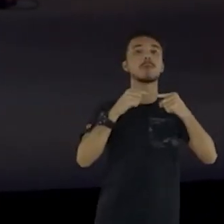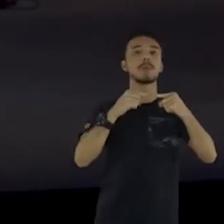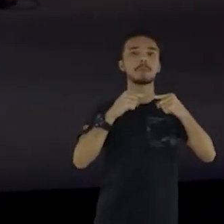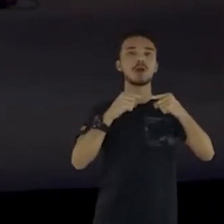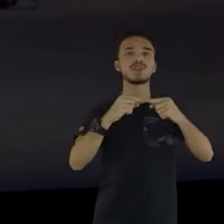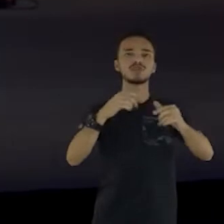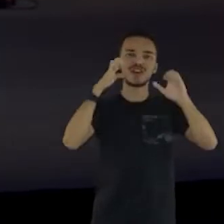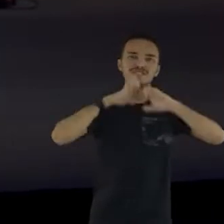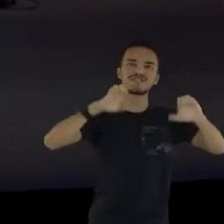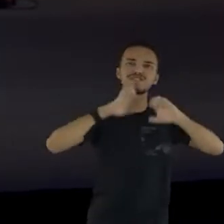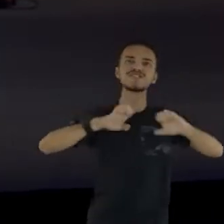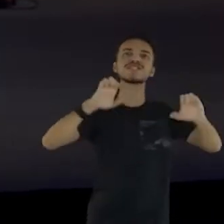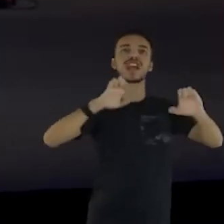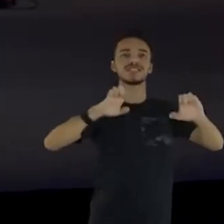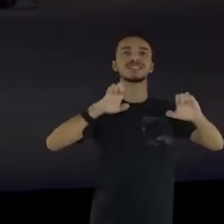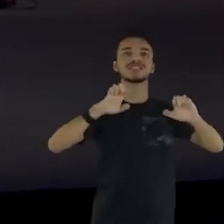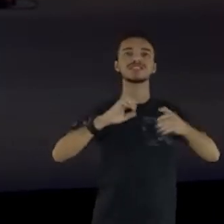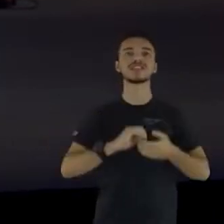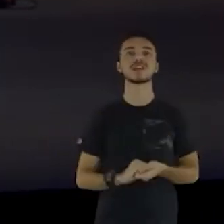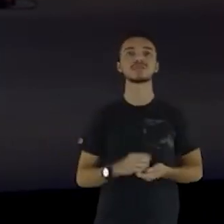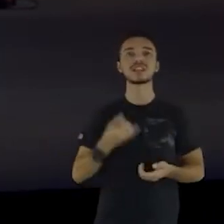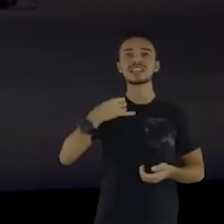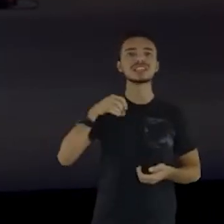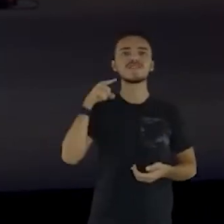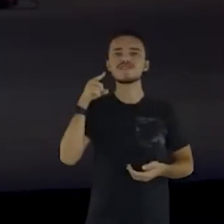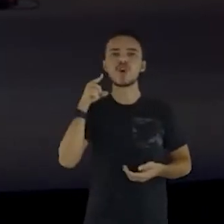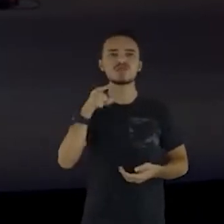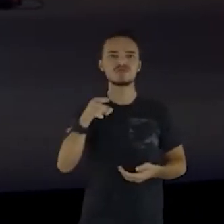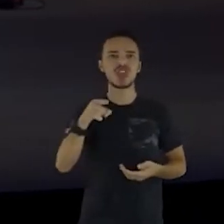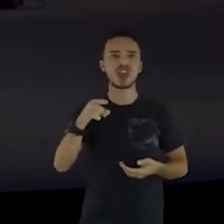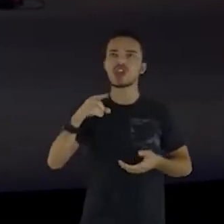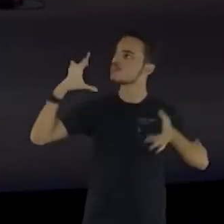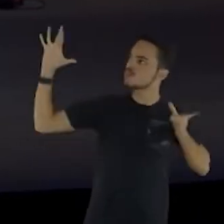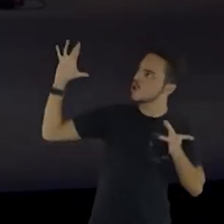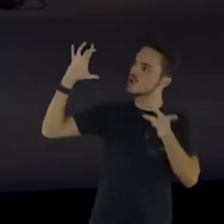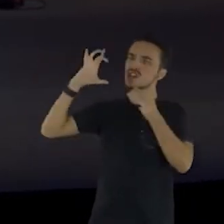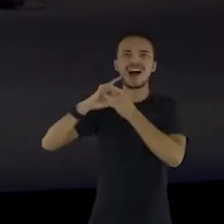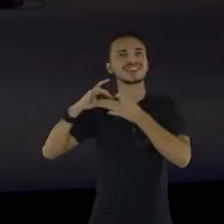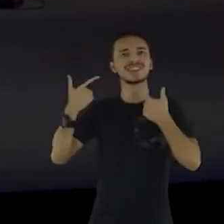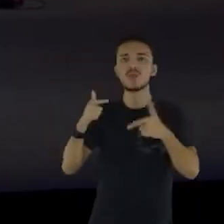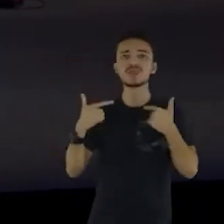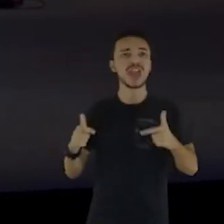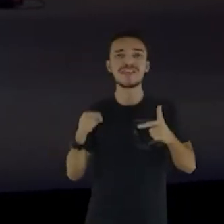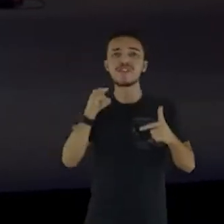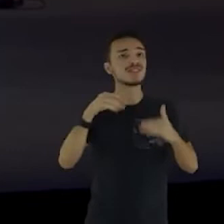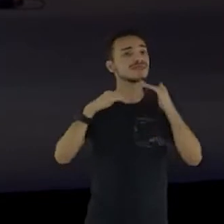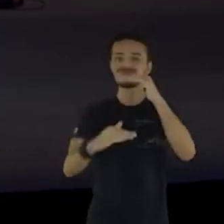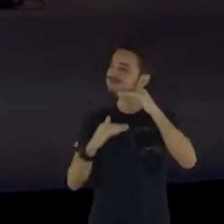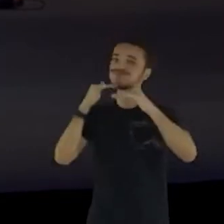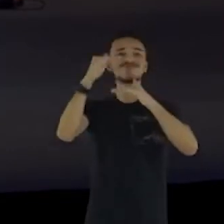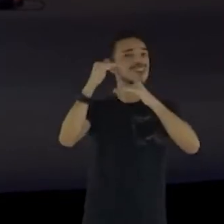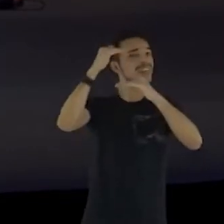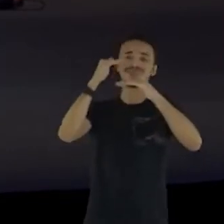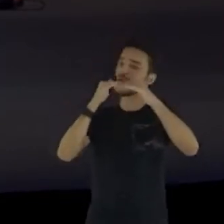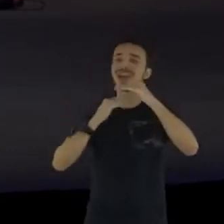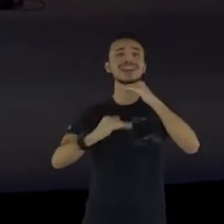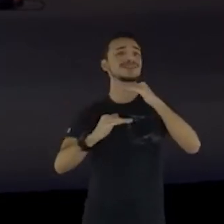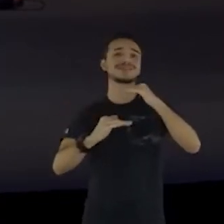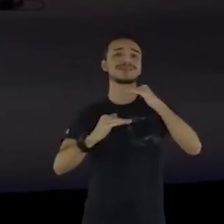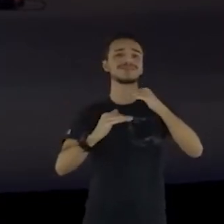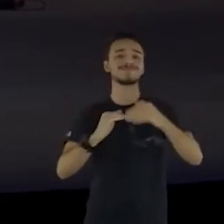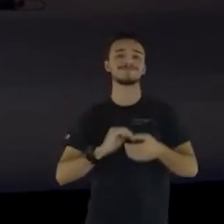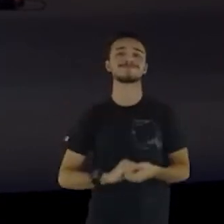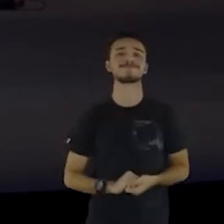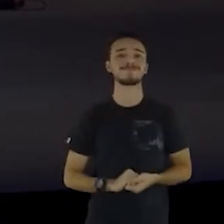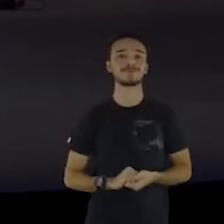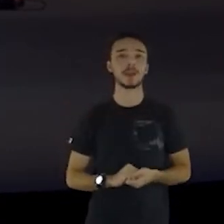crescer. Quem está disposto a ser um com Jesus aqui nessa noite? Se você for um com Jesus, você vai crescer,